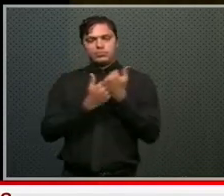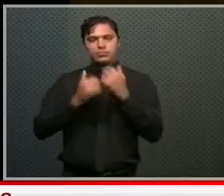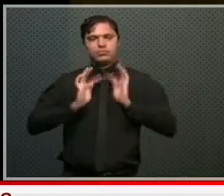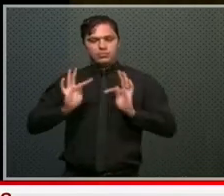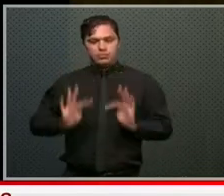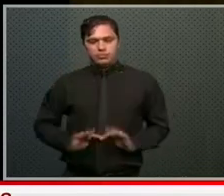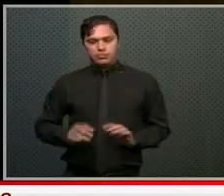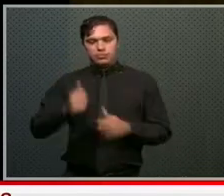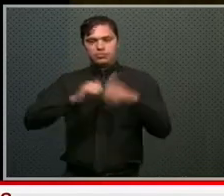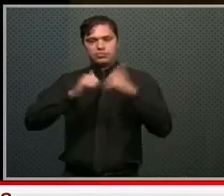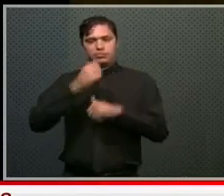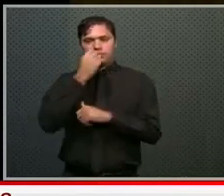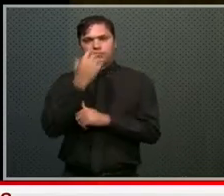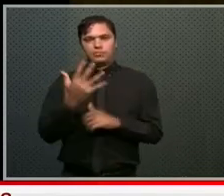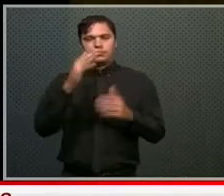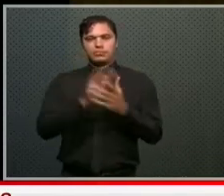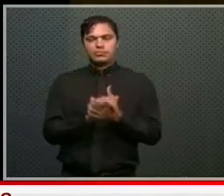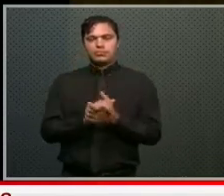de qualidade